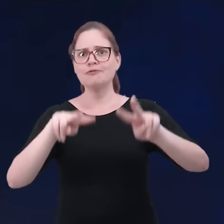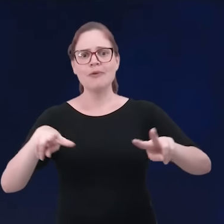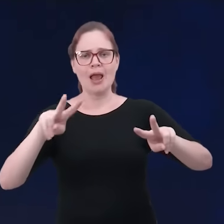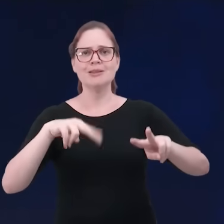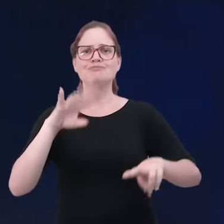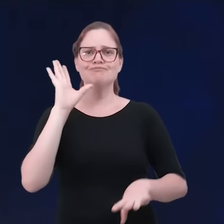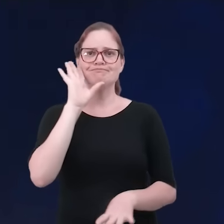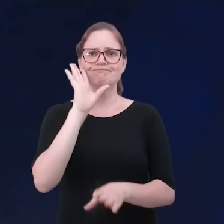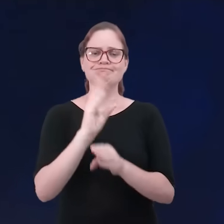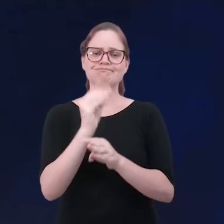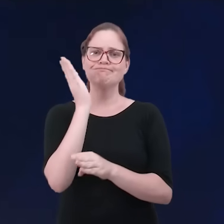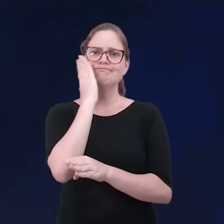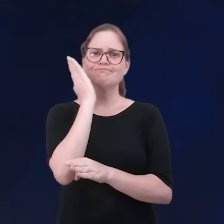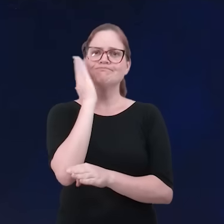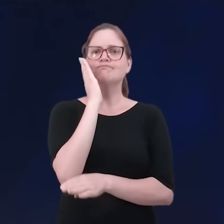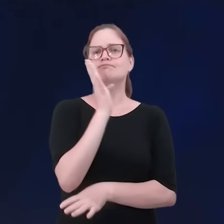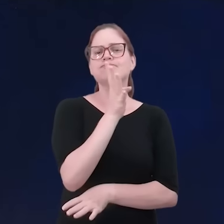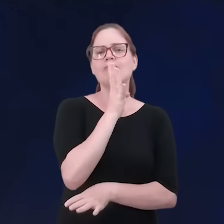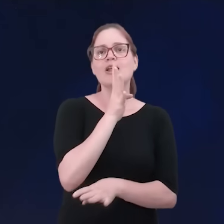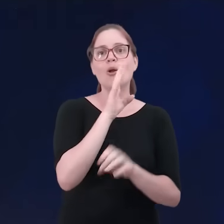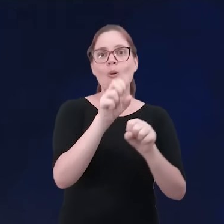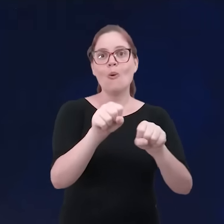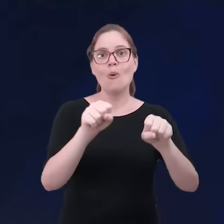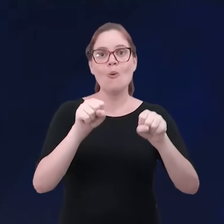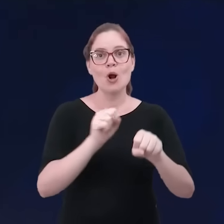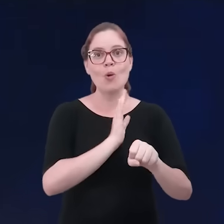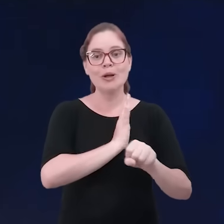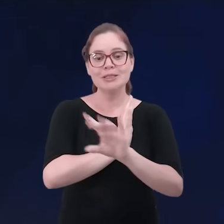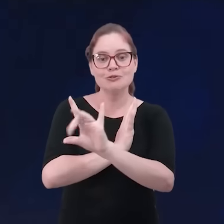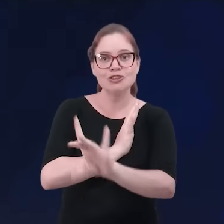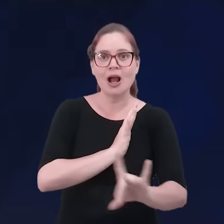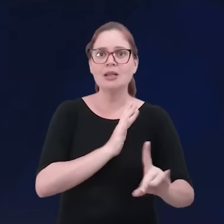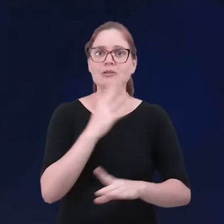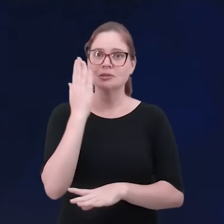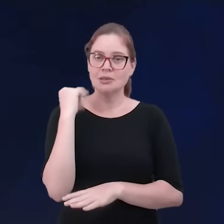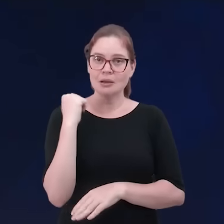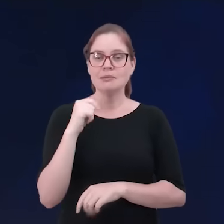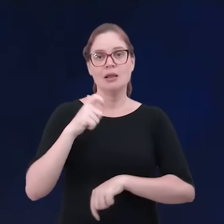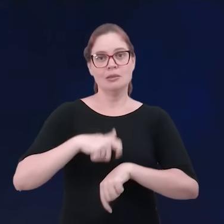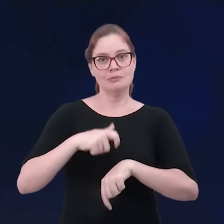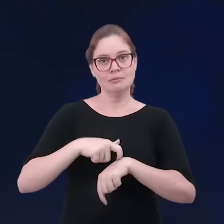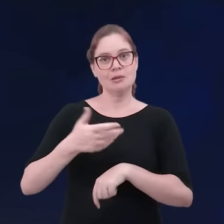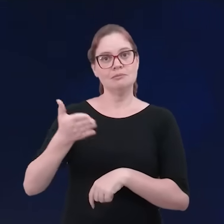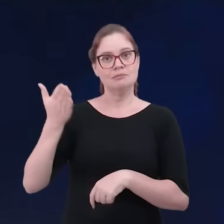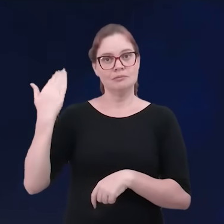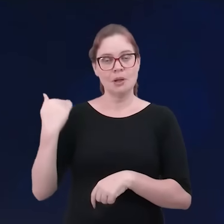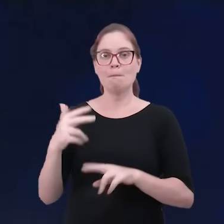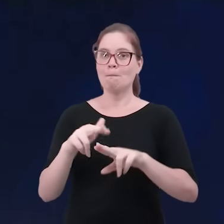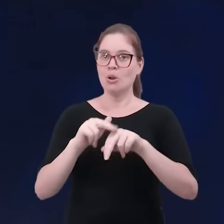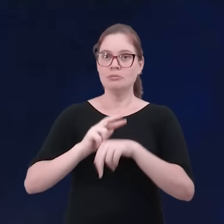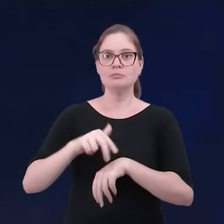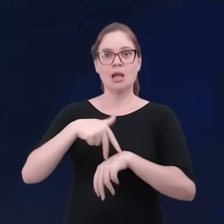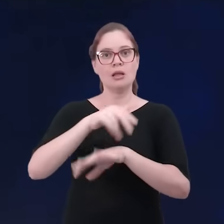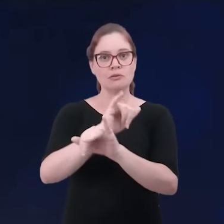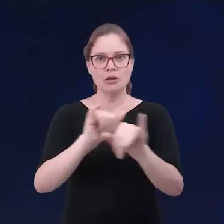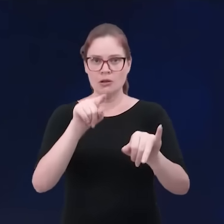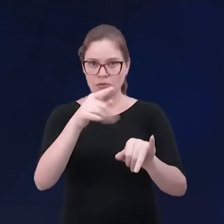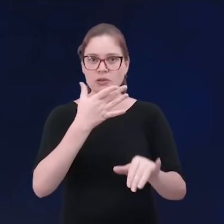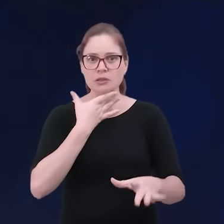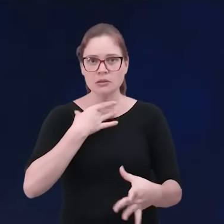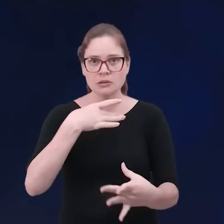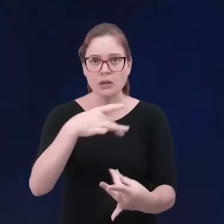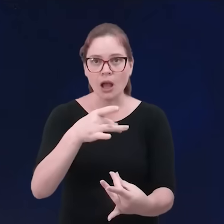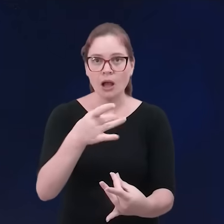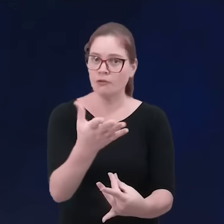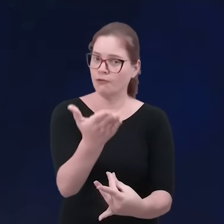o que permeava os corações das pessoas naquele tempo. Por isso ele diz: quem tem sede, venha a mim e